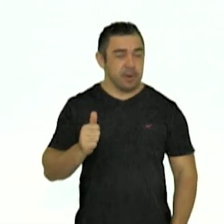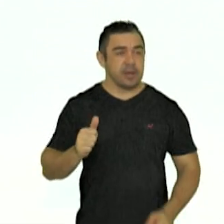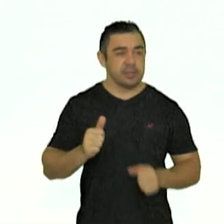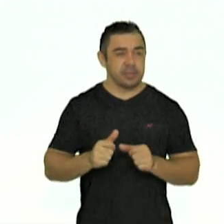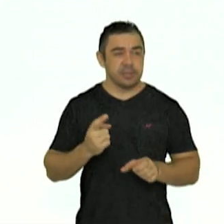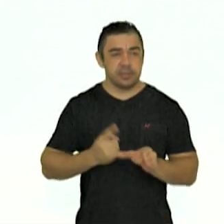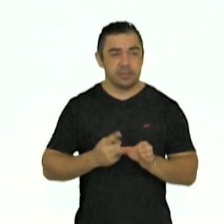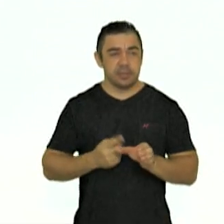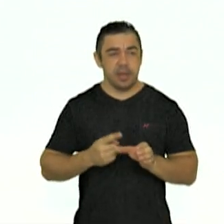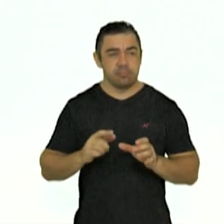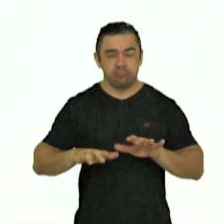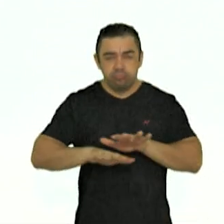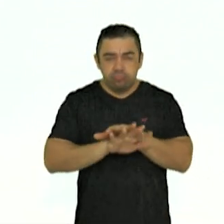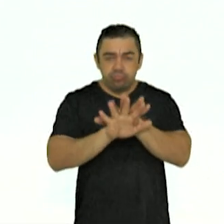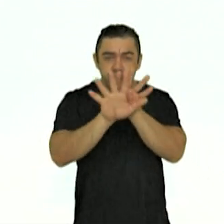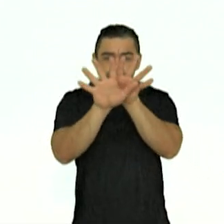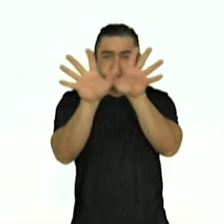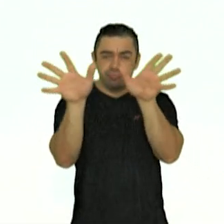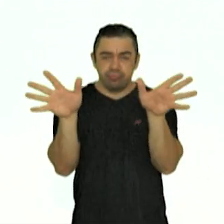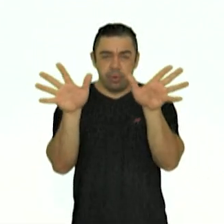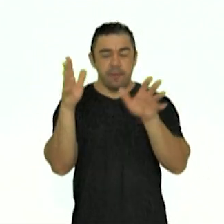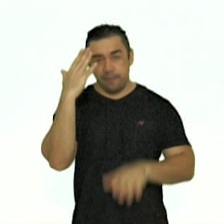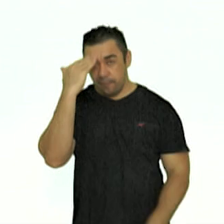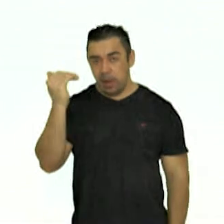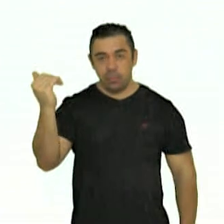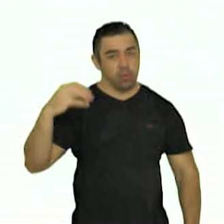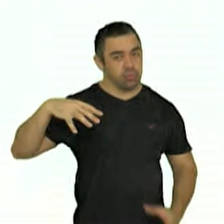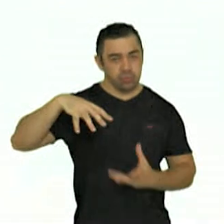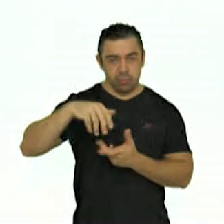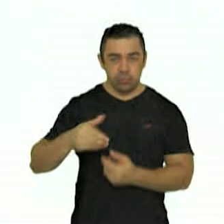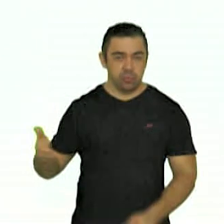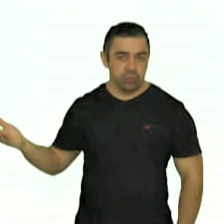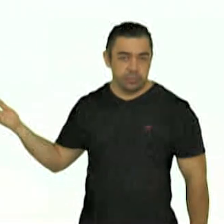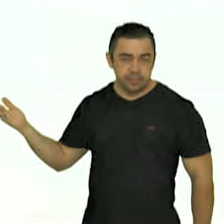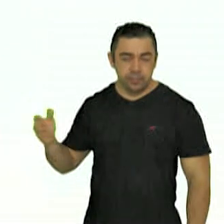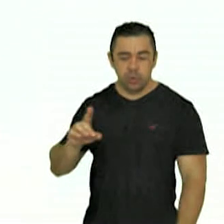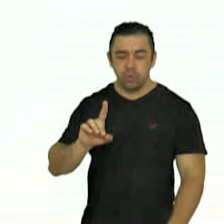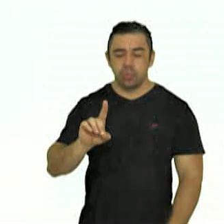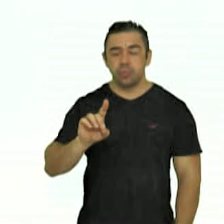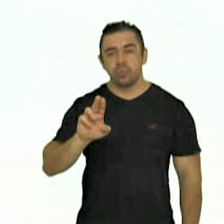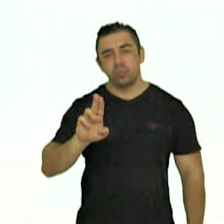formato aí de uma palmeira, Isso que ficou famoso no mundo inteiro, essa imagem aí de Dubai.